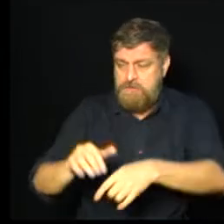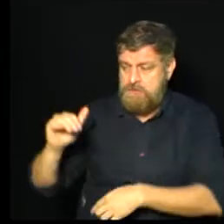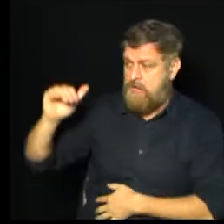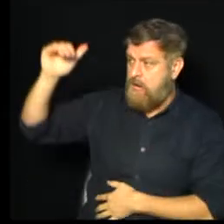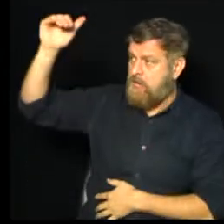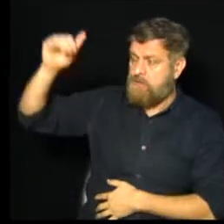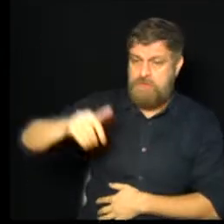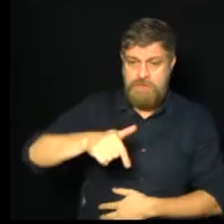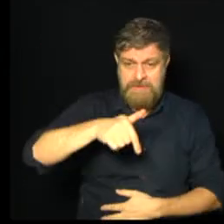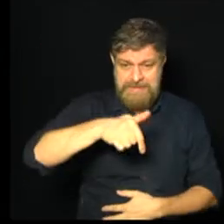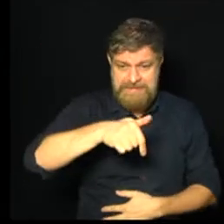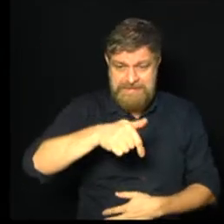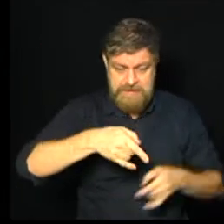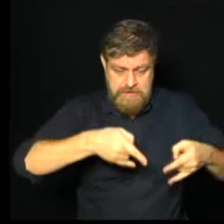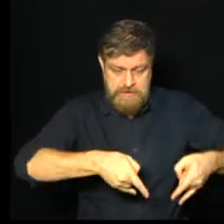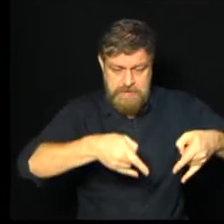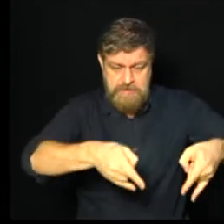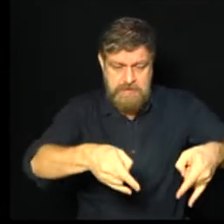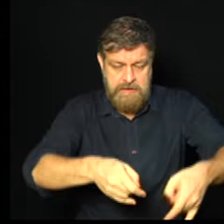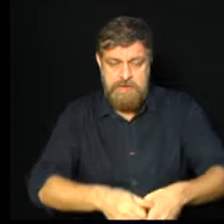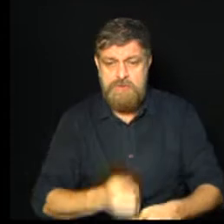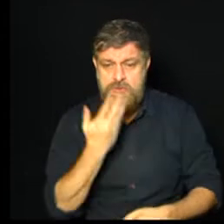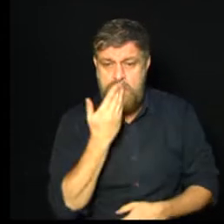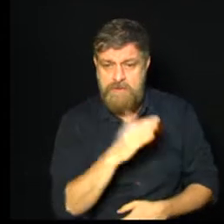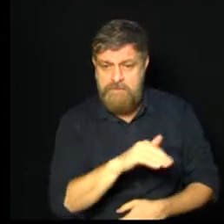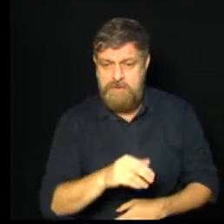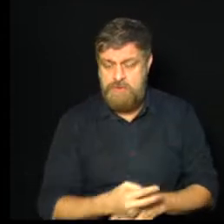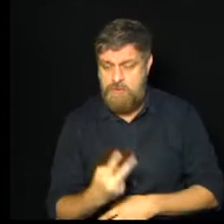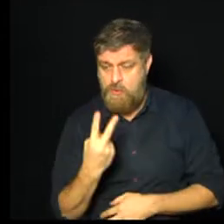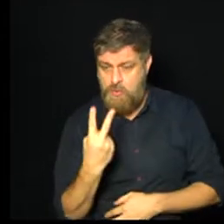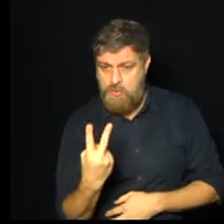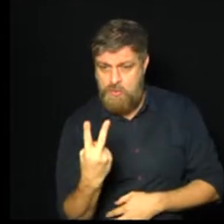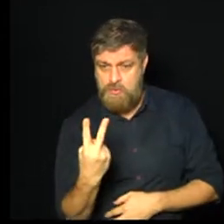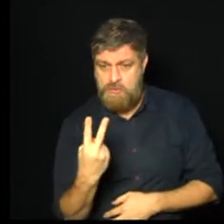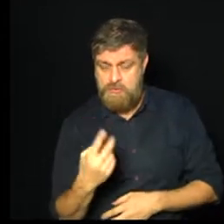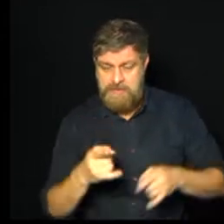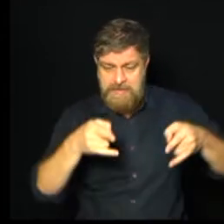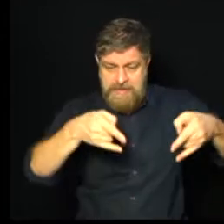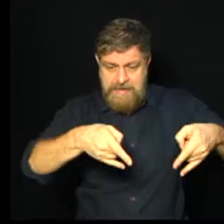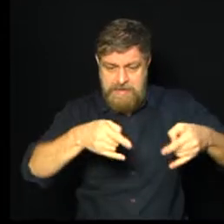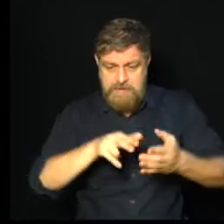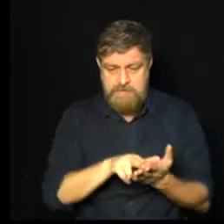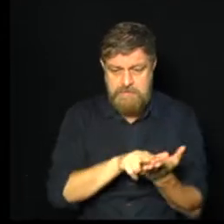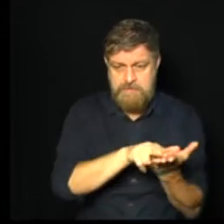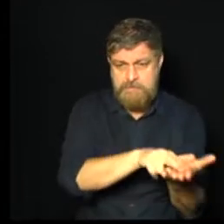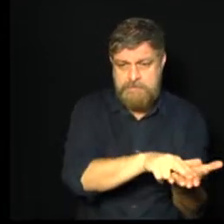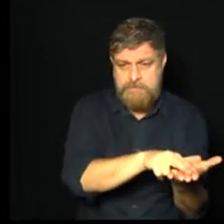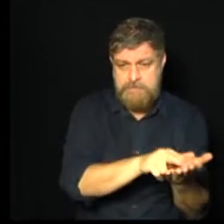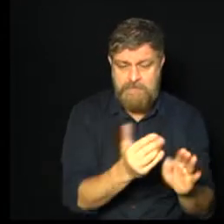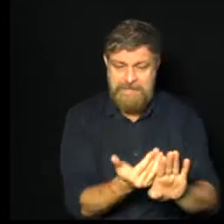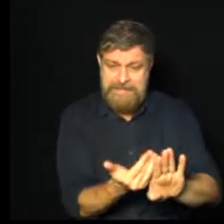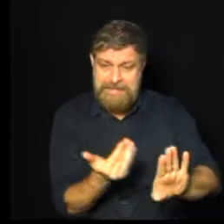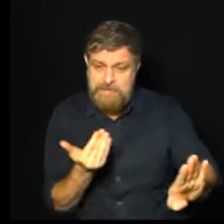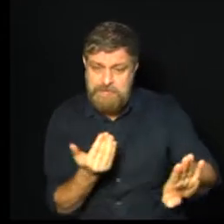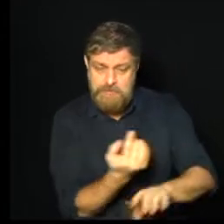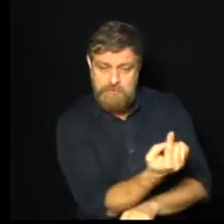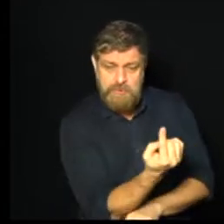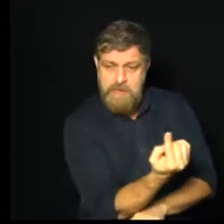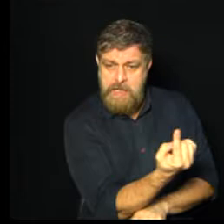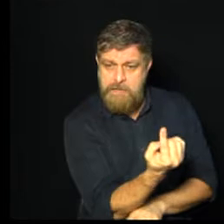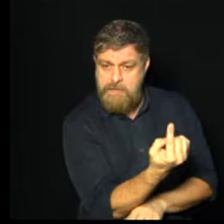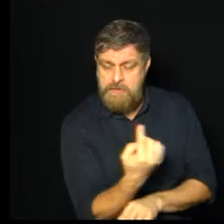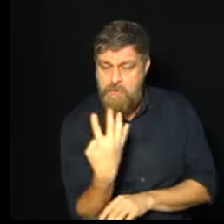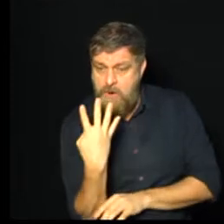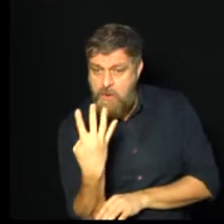de observação infantil, 2 leitos de observação de isolamento e 4 leitos de urgência